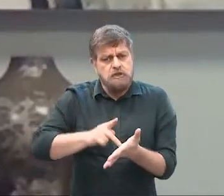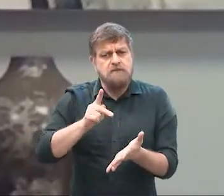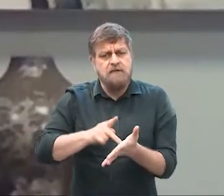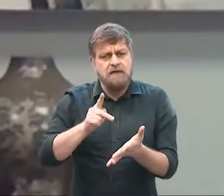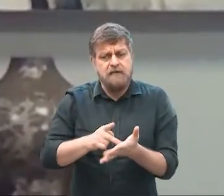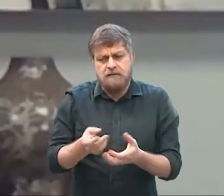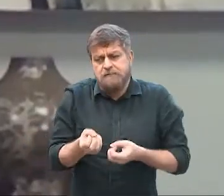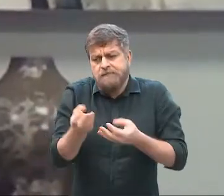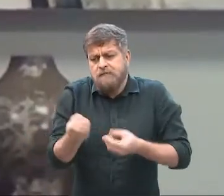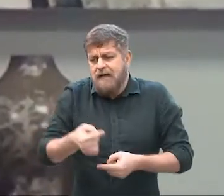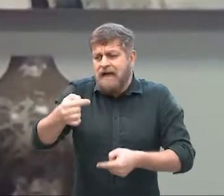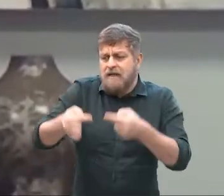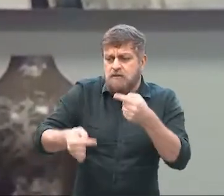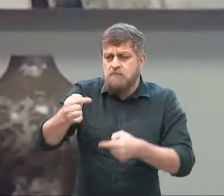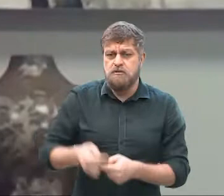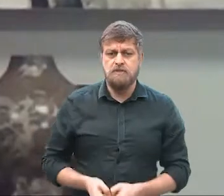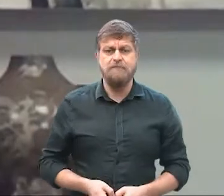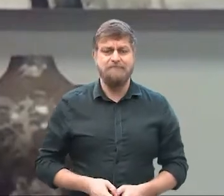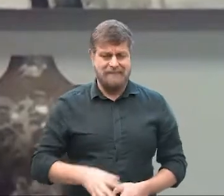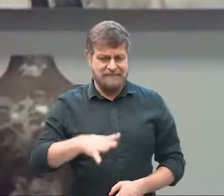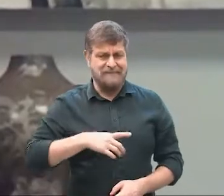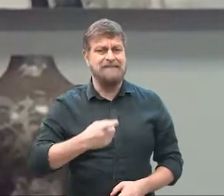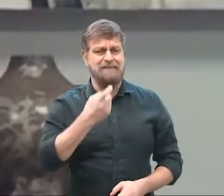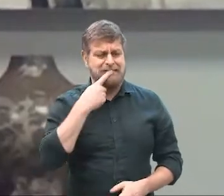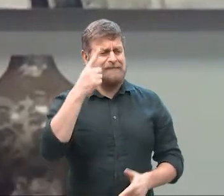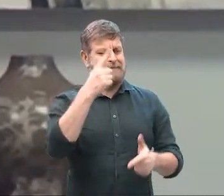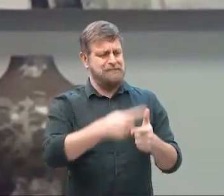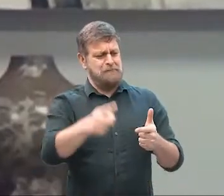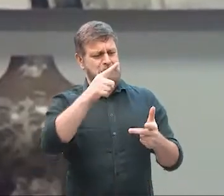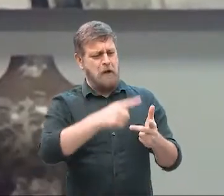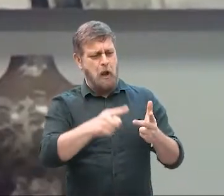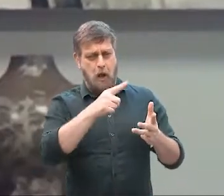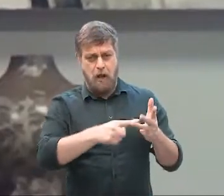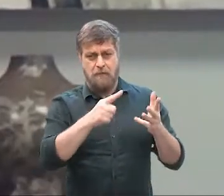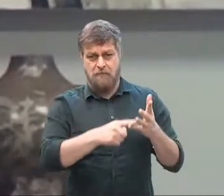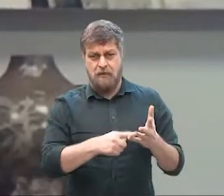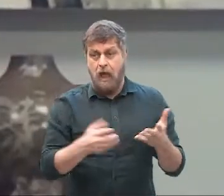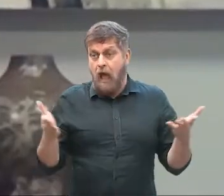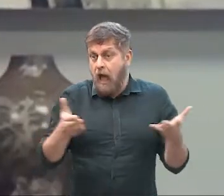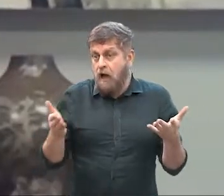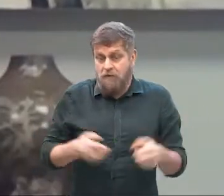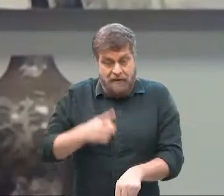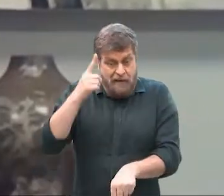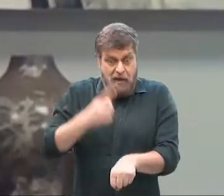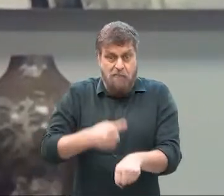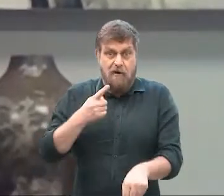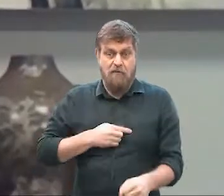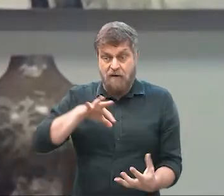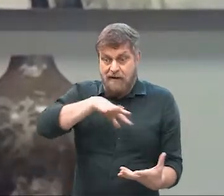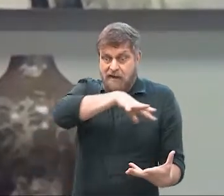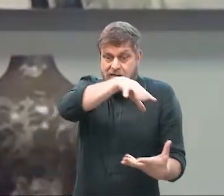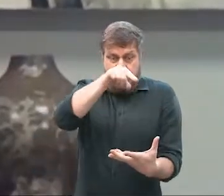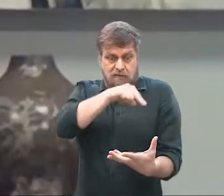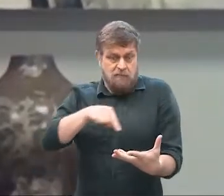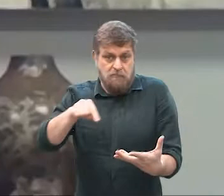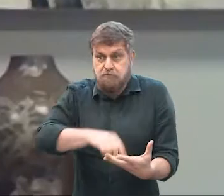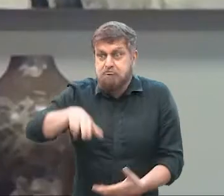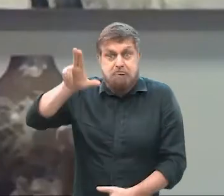discutir os problemas da cidade de Campinas. Nós estamos vivendo um momento atípico, né? O mundo vive esse